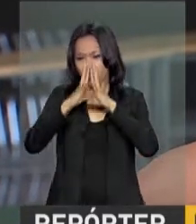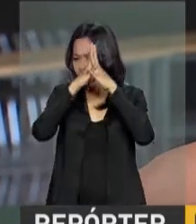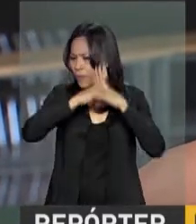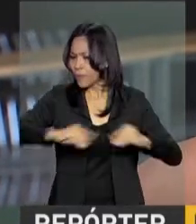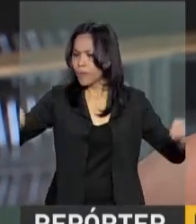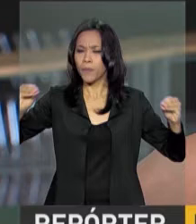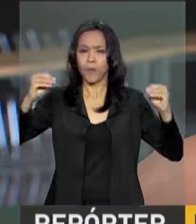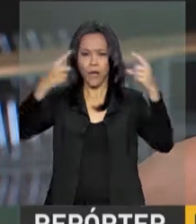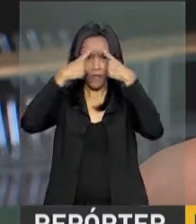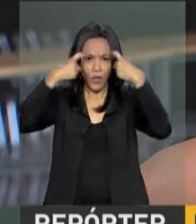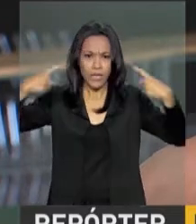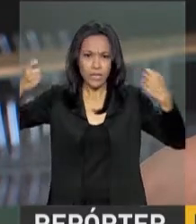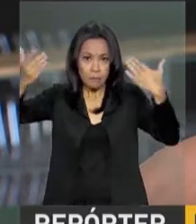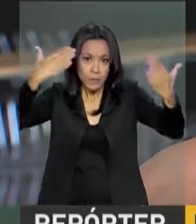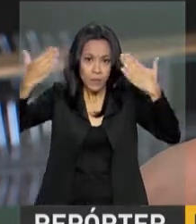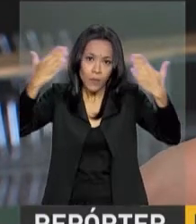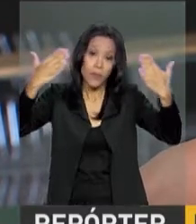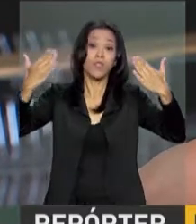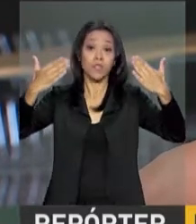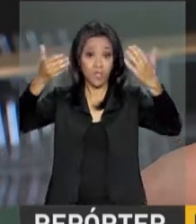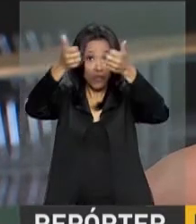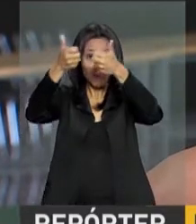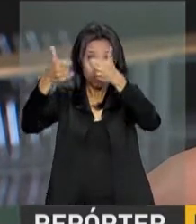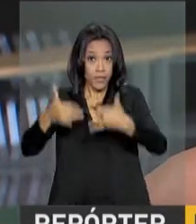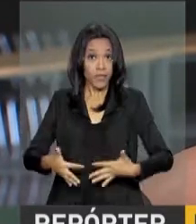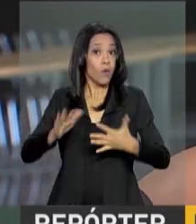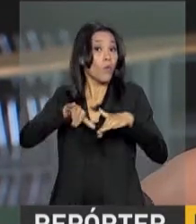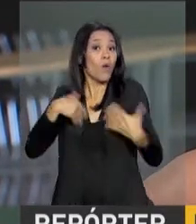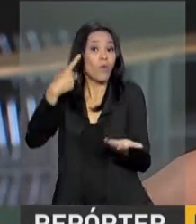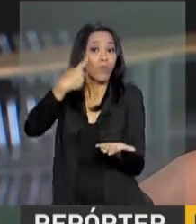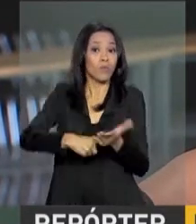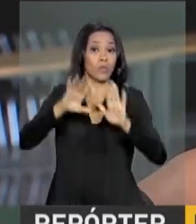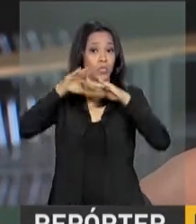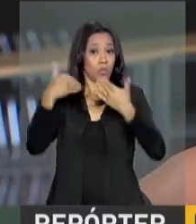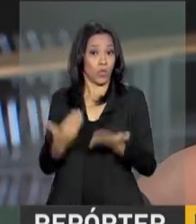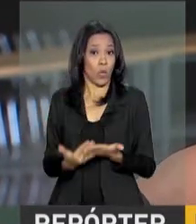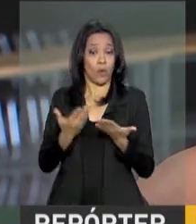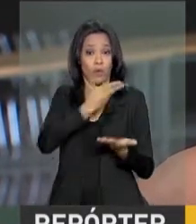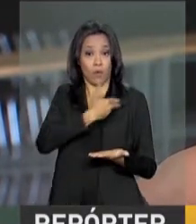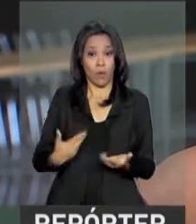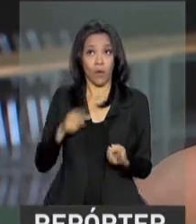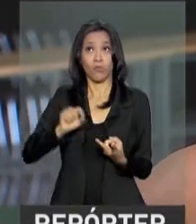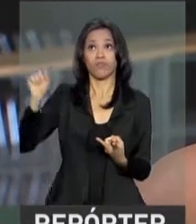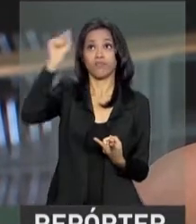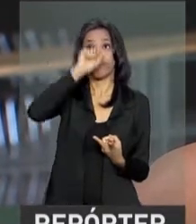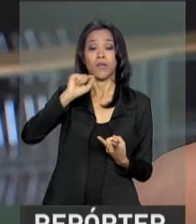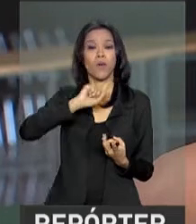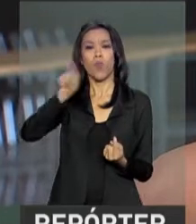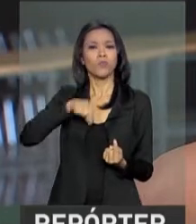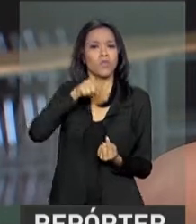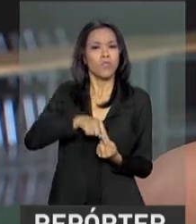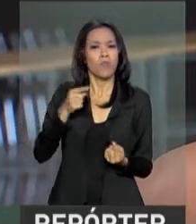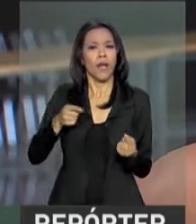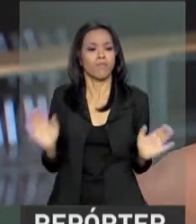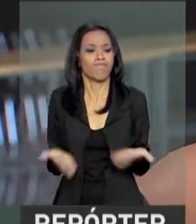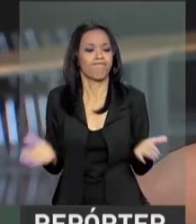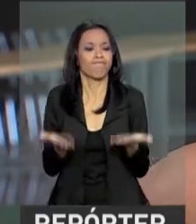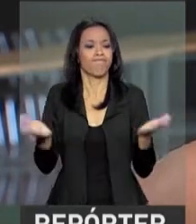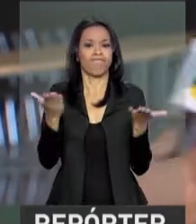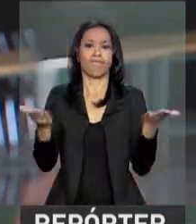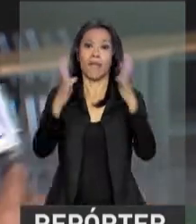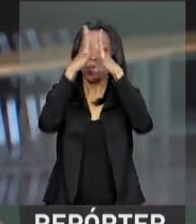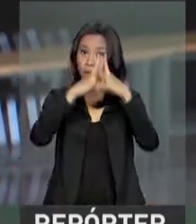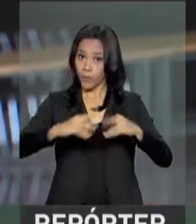violência psicológica e ela fala muito bem sobre o papel que as escolas podem promover para tentar reduzir a intimidação sistemática, o